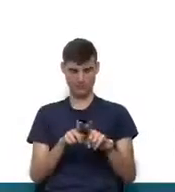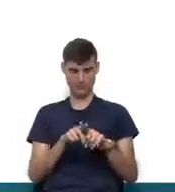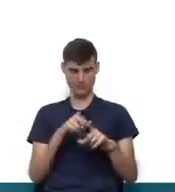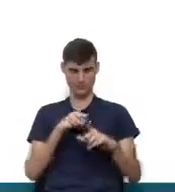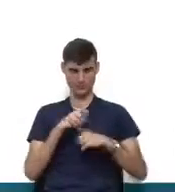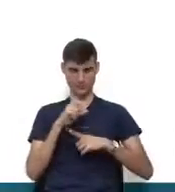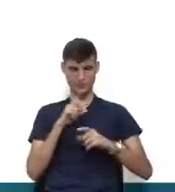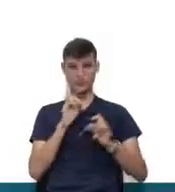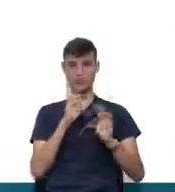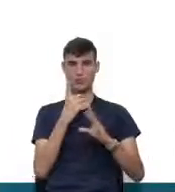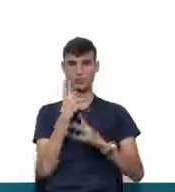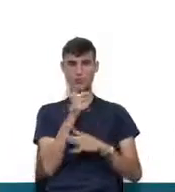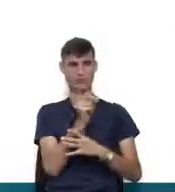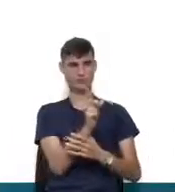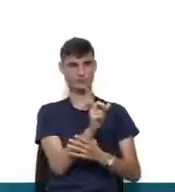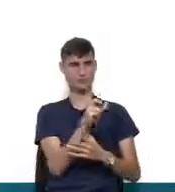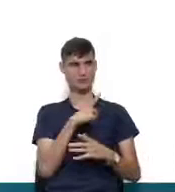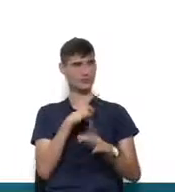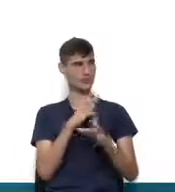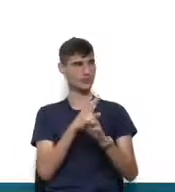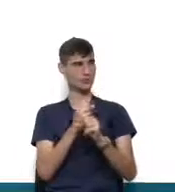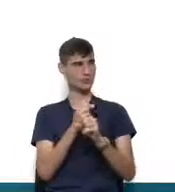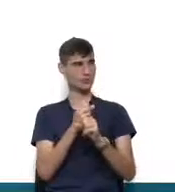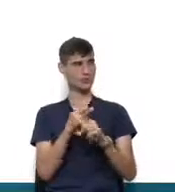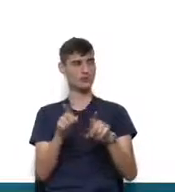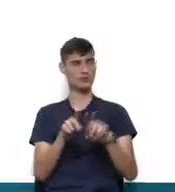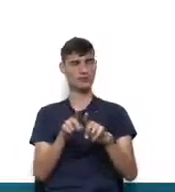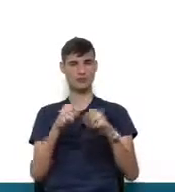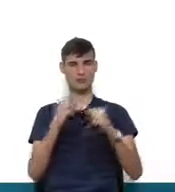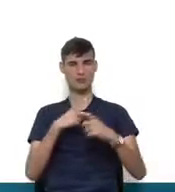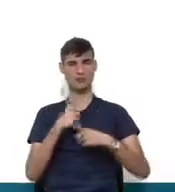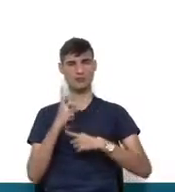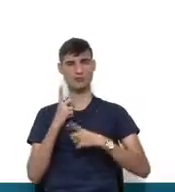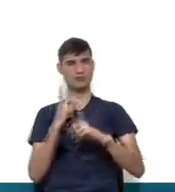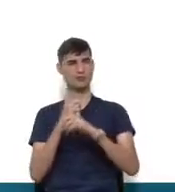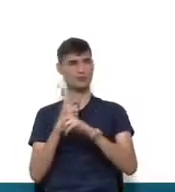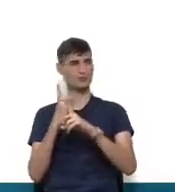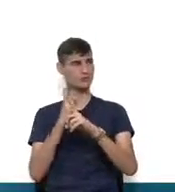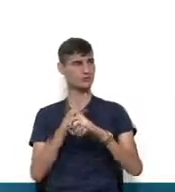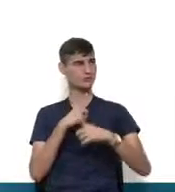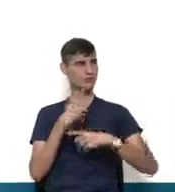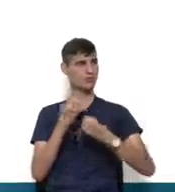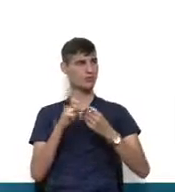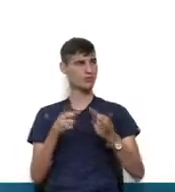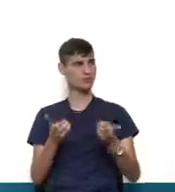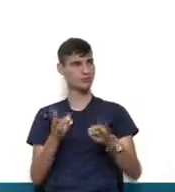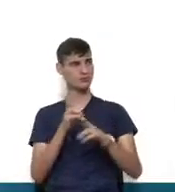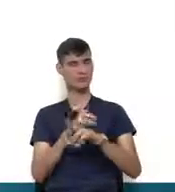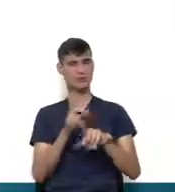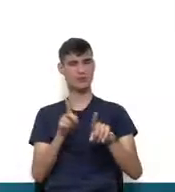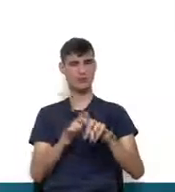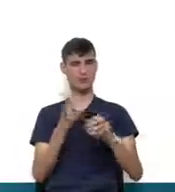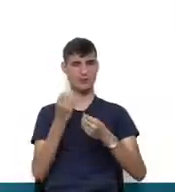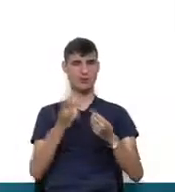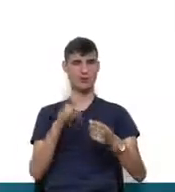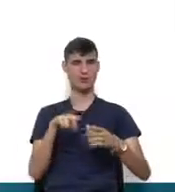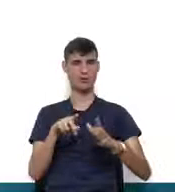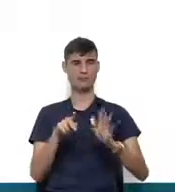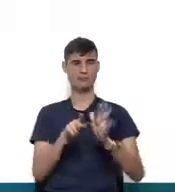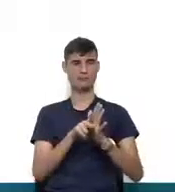aqui só um pedaço dessa soma, ou eu posso identificar quando uma série é convergente e quando uma série